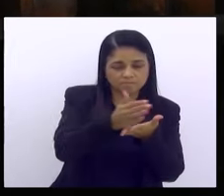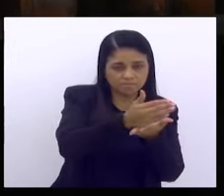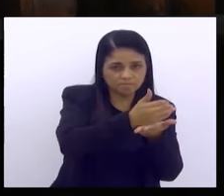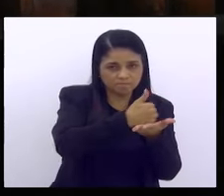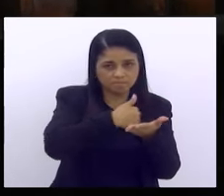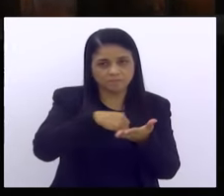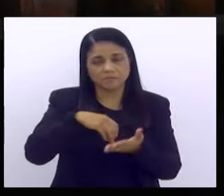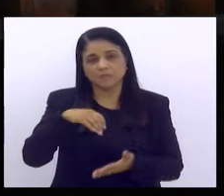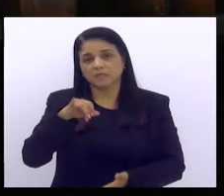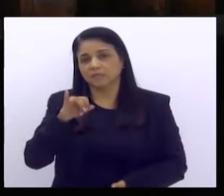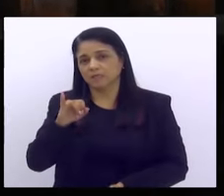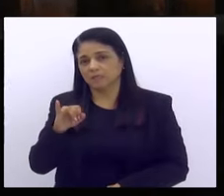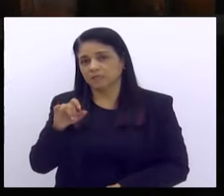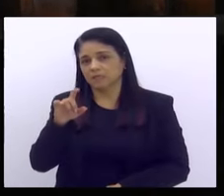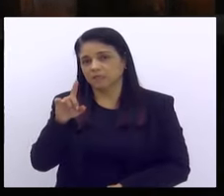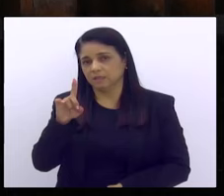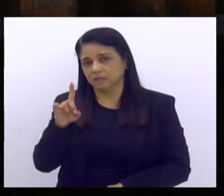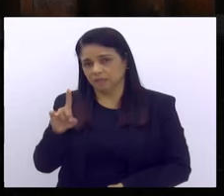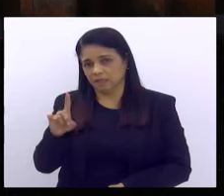do ITD.